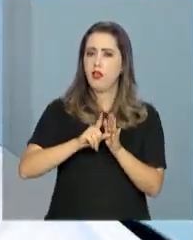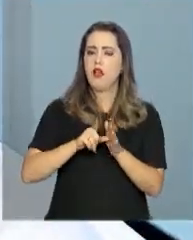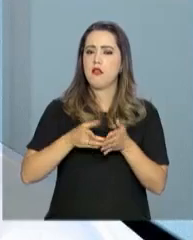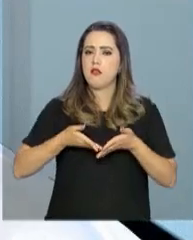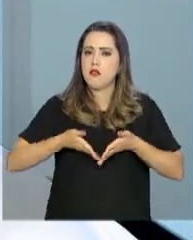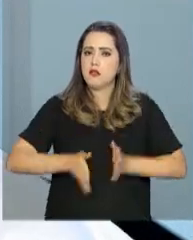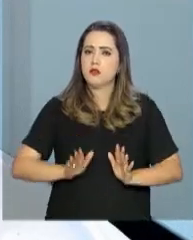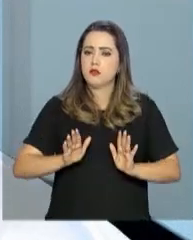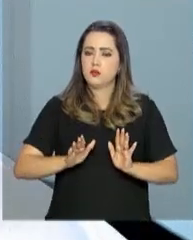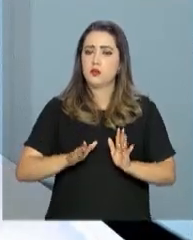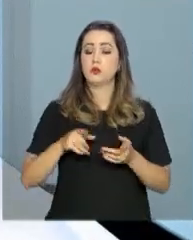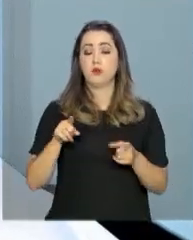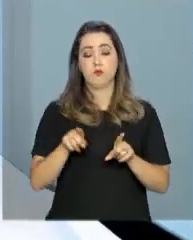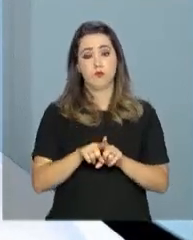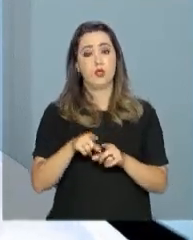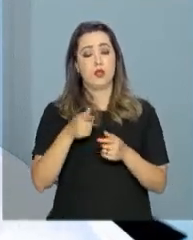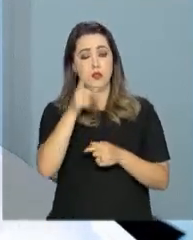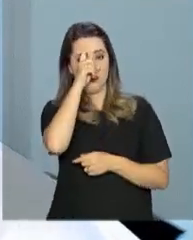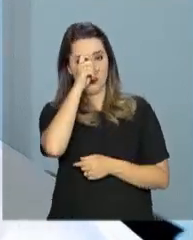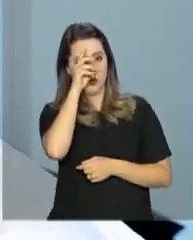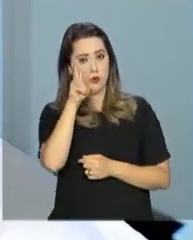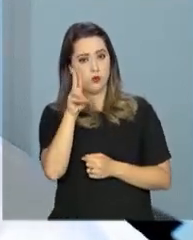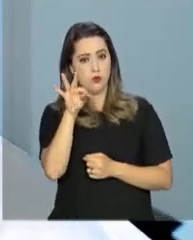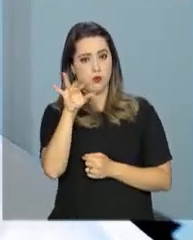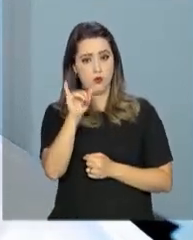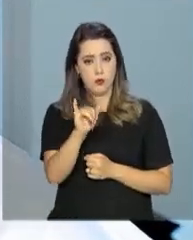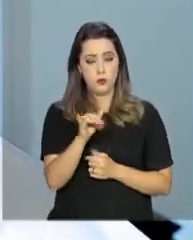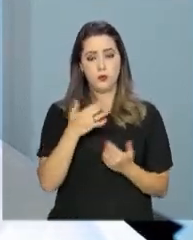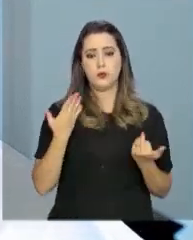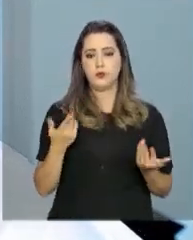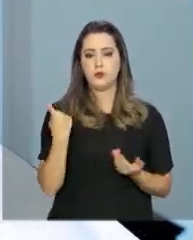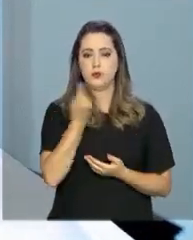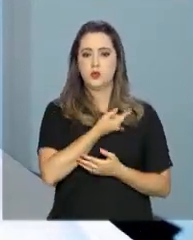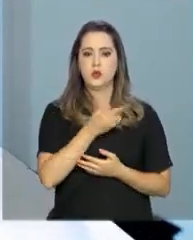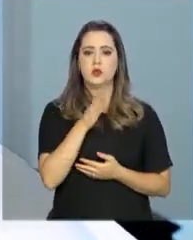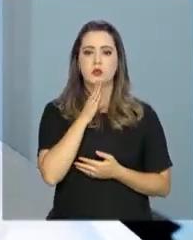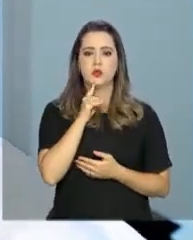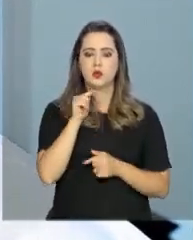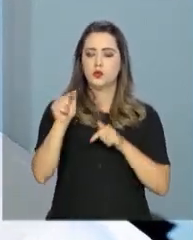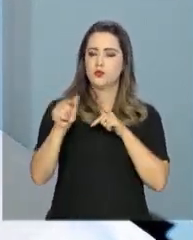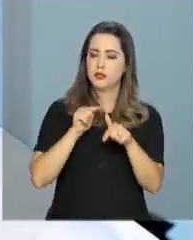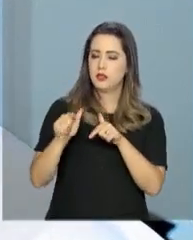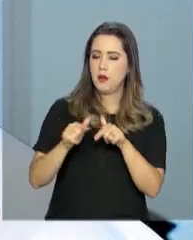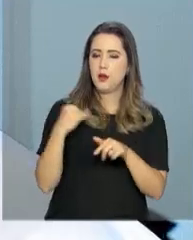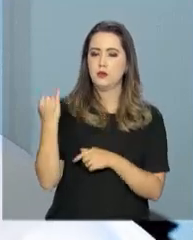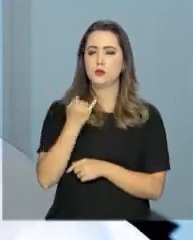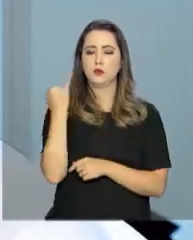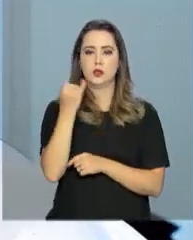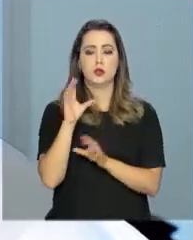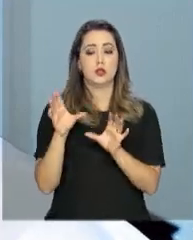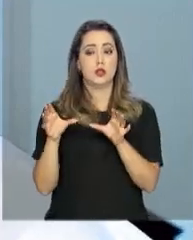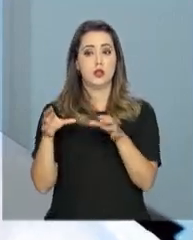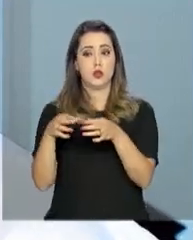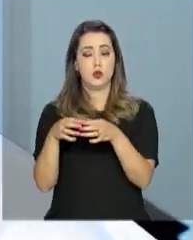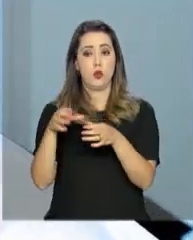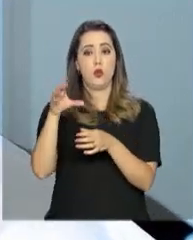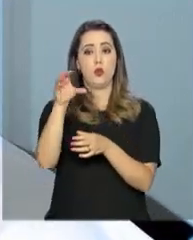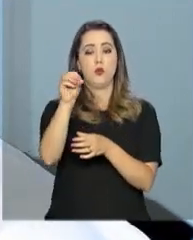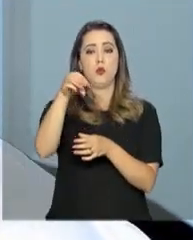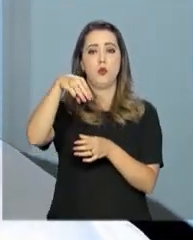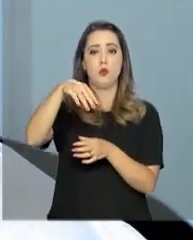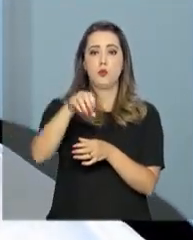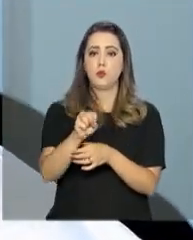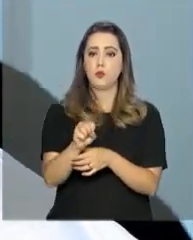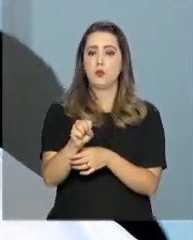internados, né, nas UTIs. E com isso, a gente recebeu uma missão, né, da OMS de